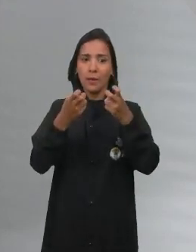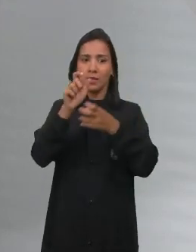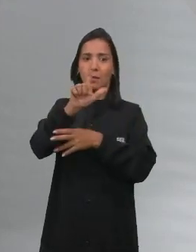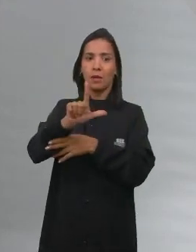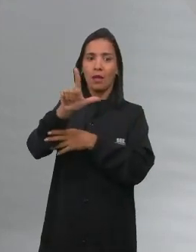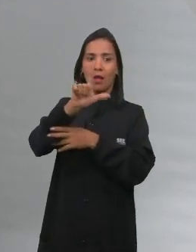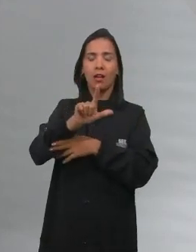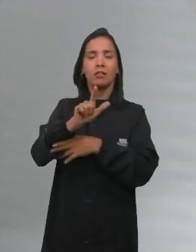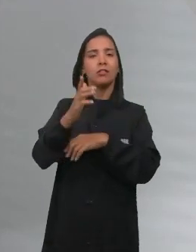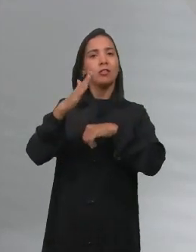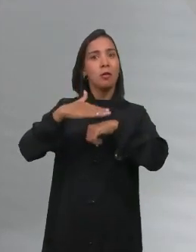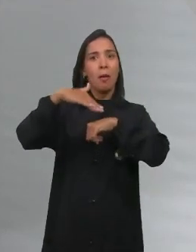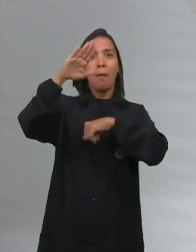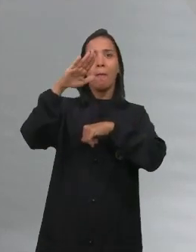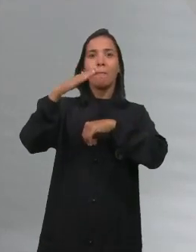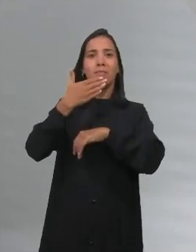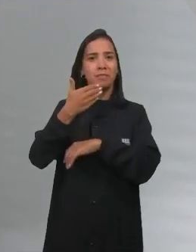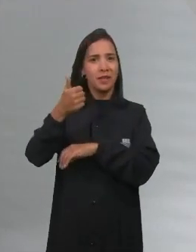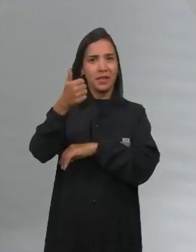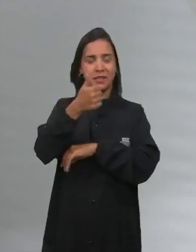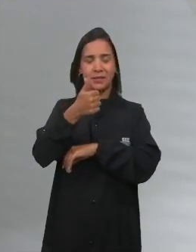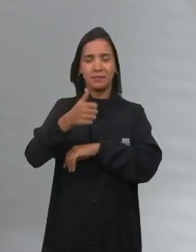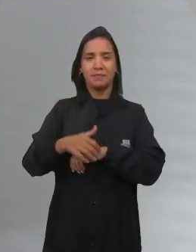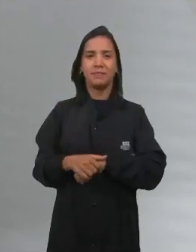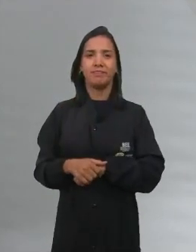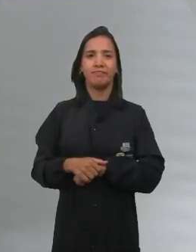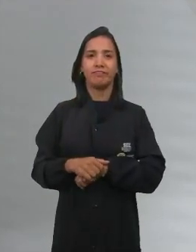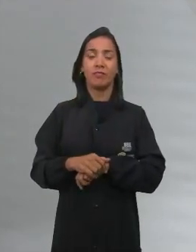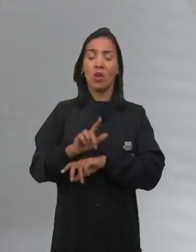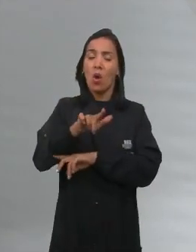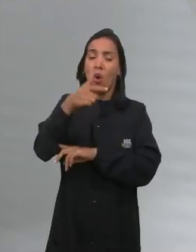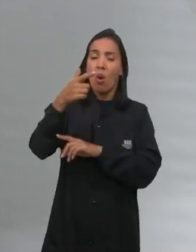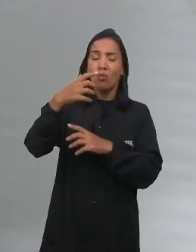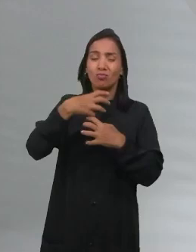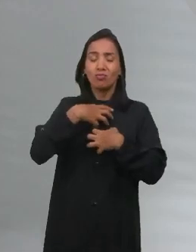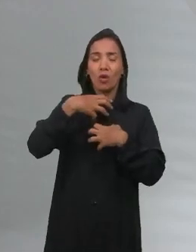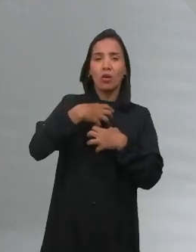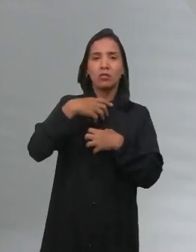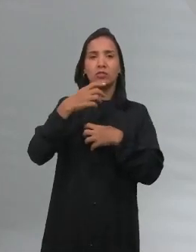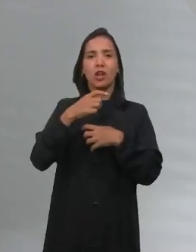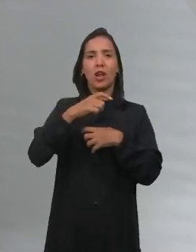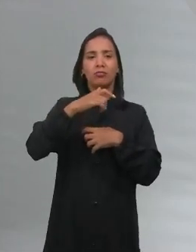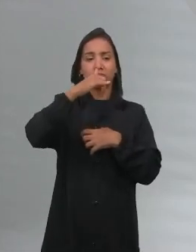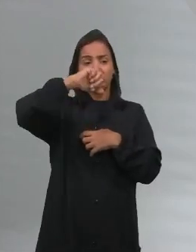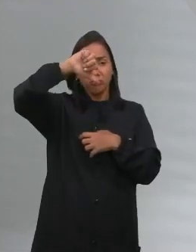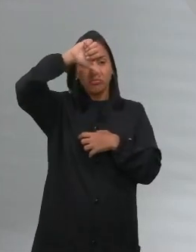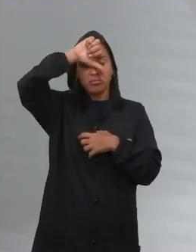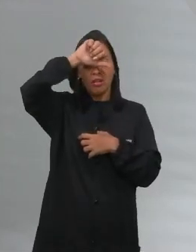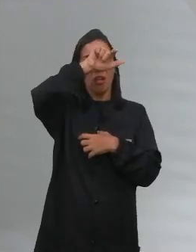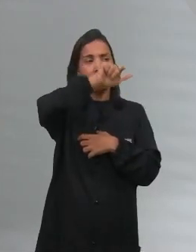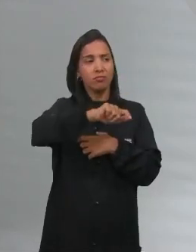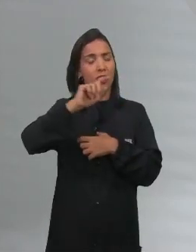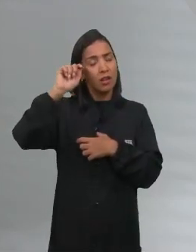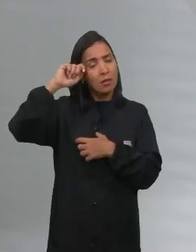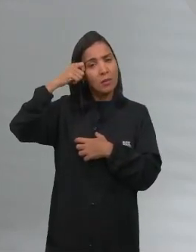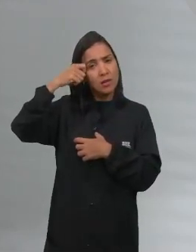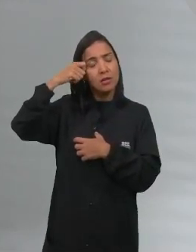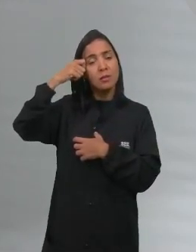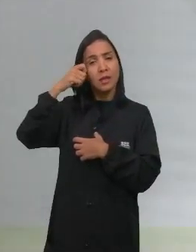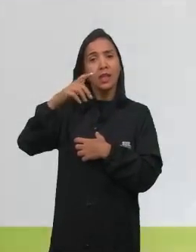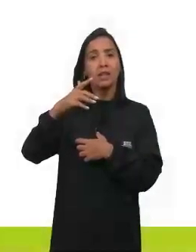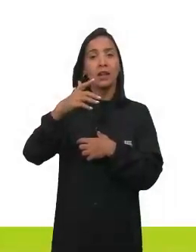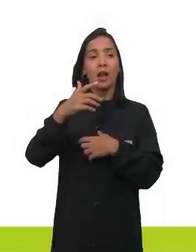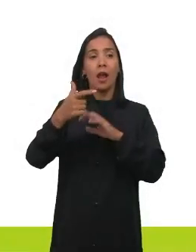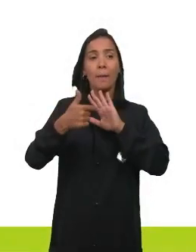mais completa. Outra forma de estereotipação do negro aparece na literatura infanto-juvenil. Olha